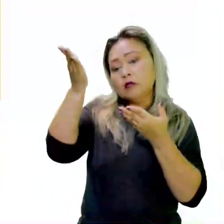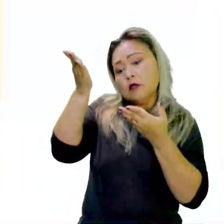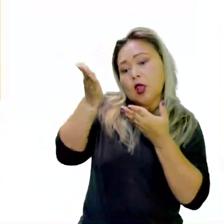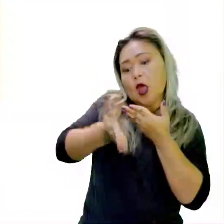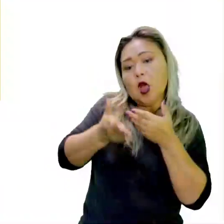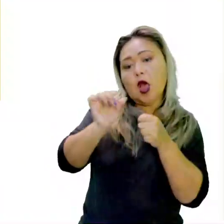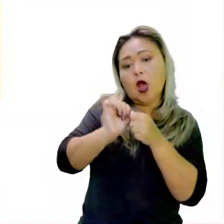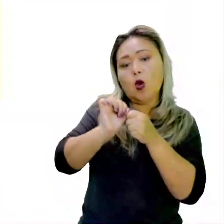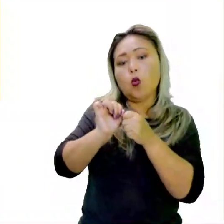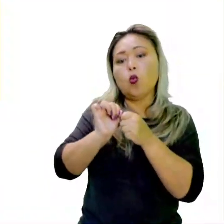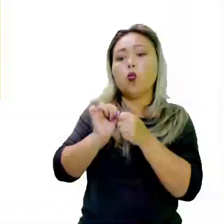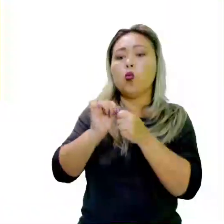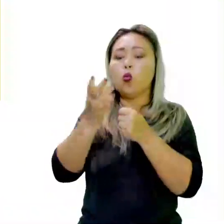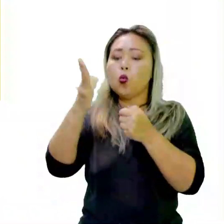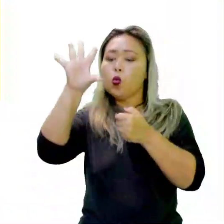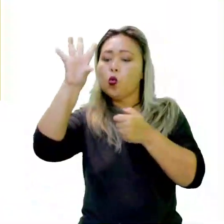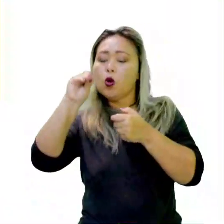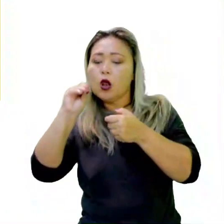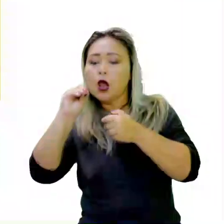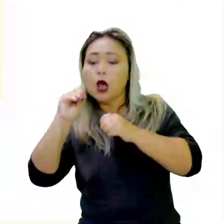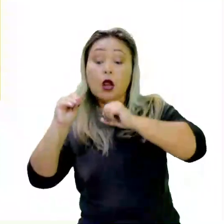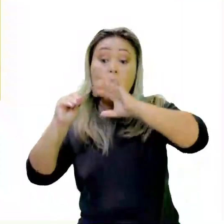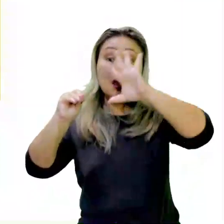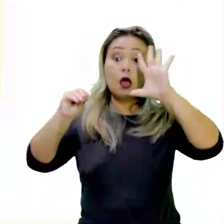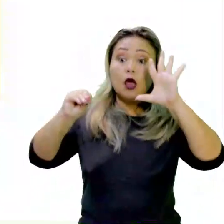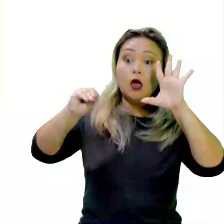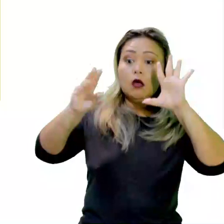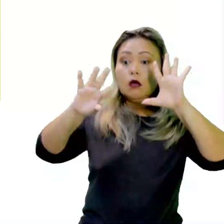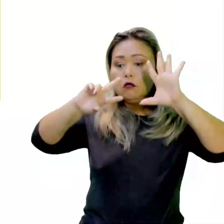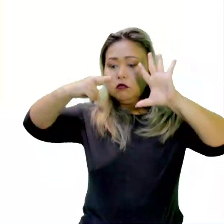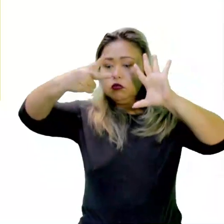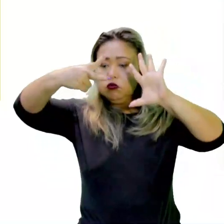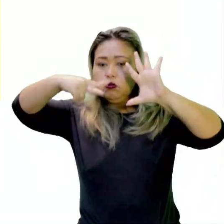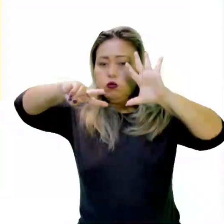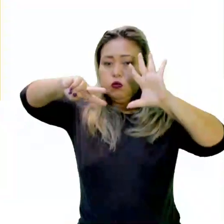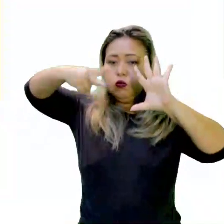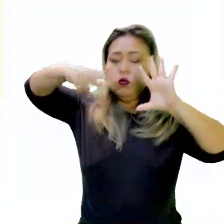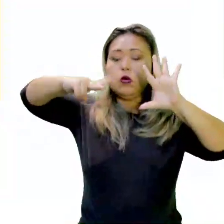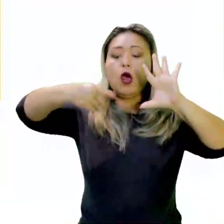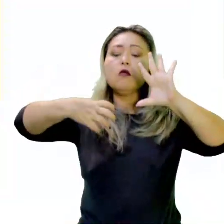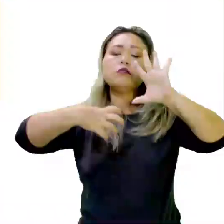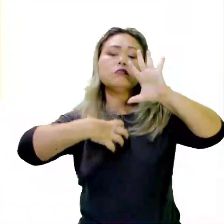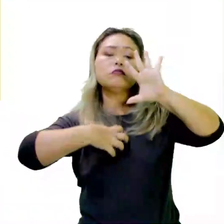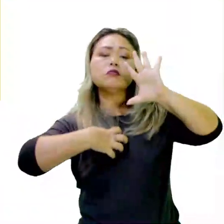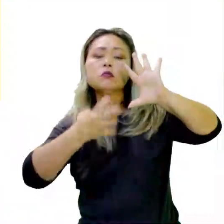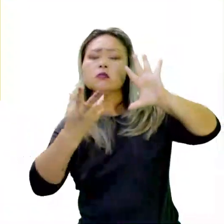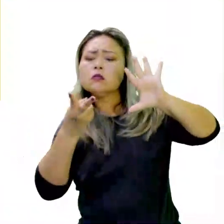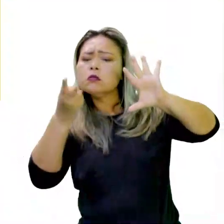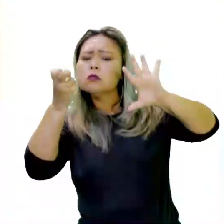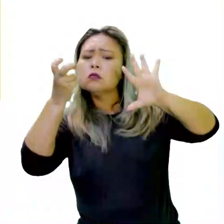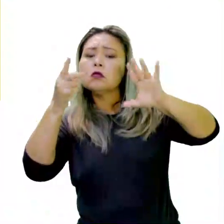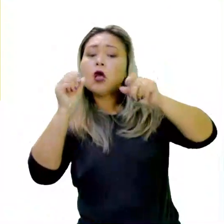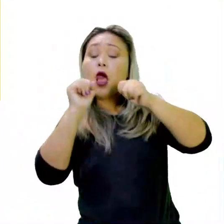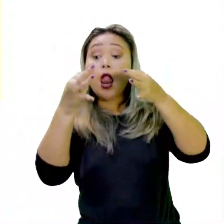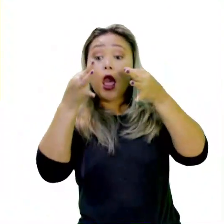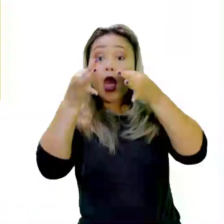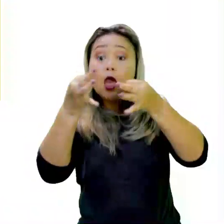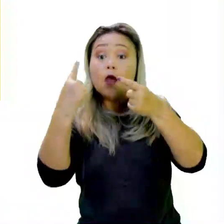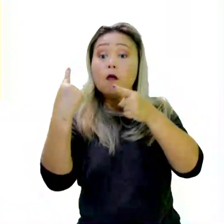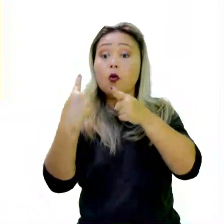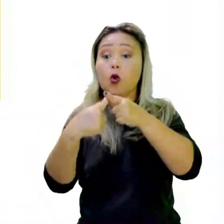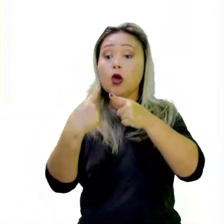Acentuando o contraste do claro escuro, a técnica dominante, e a expressão dos sentimentos. Ela é realista